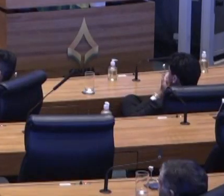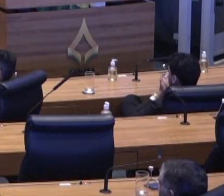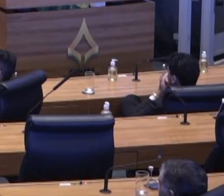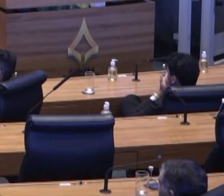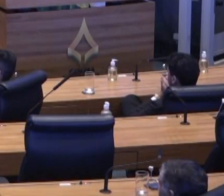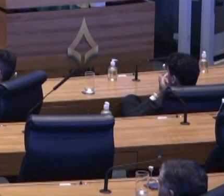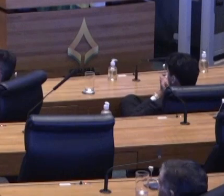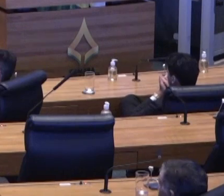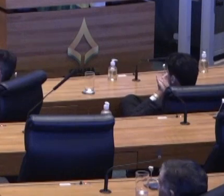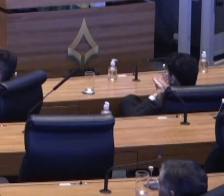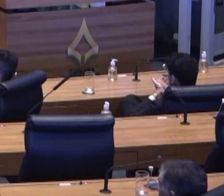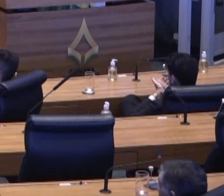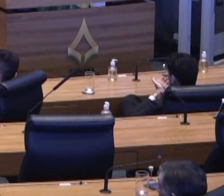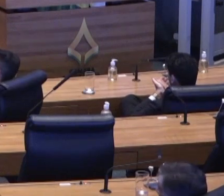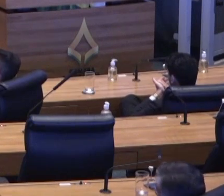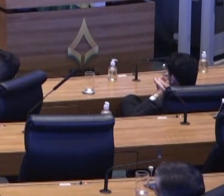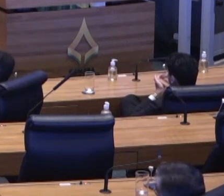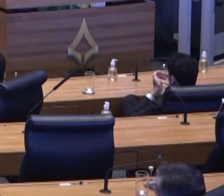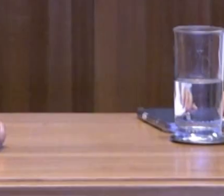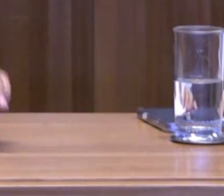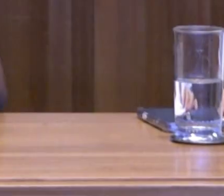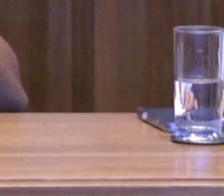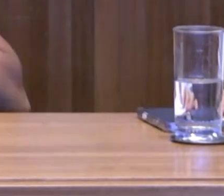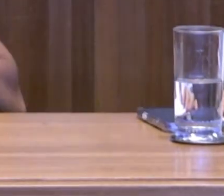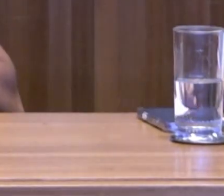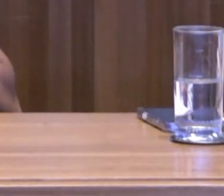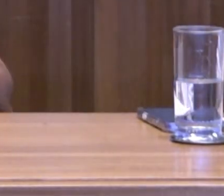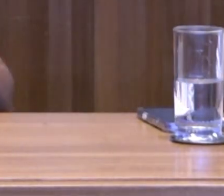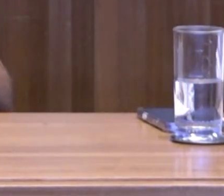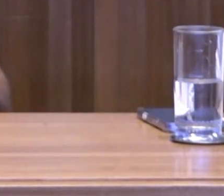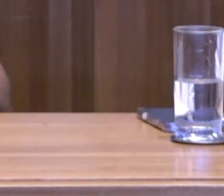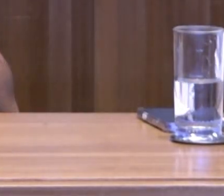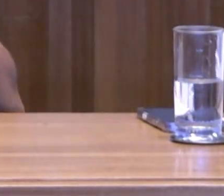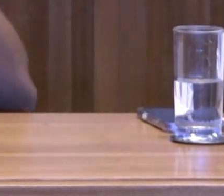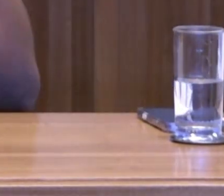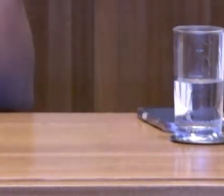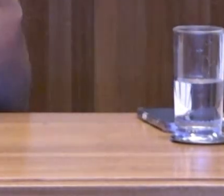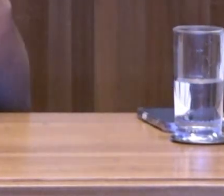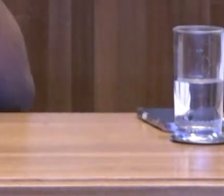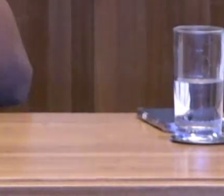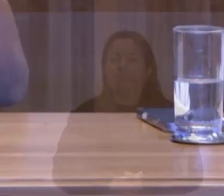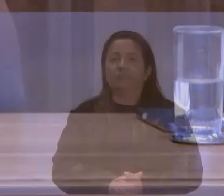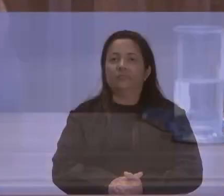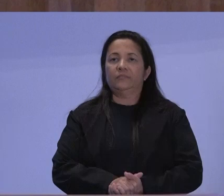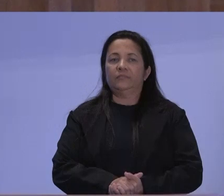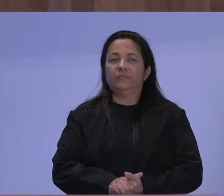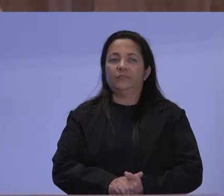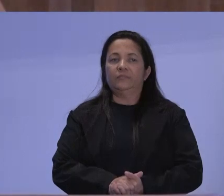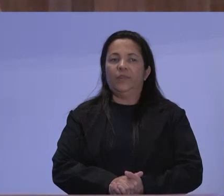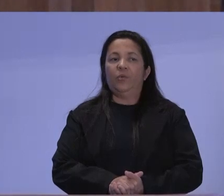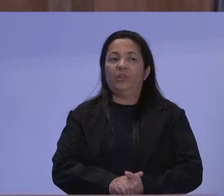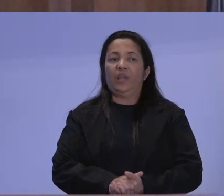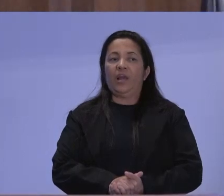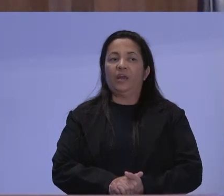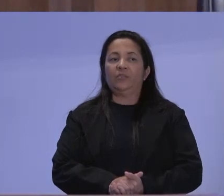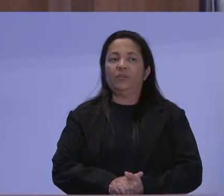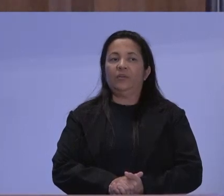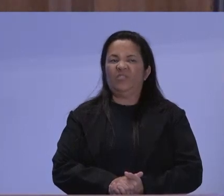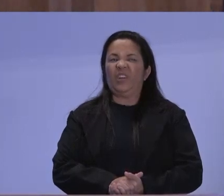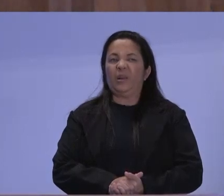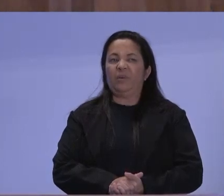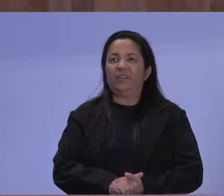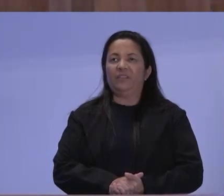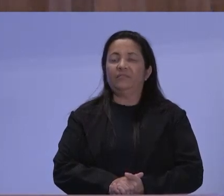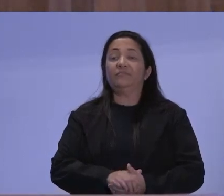Com certeza. Muito obrigado aí pela referência. E eu acho que é importante você ter elencado aí os serviços, as pessoas a quem a